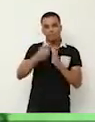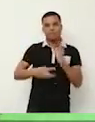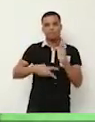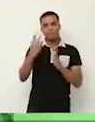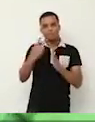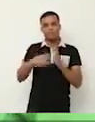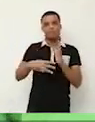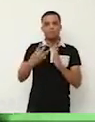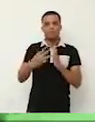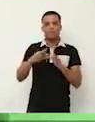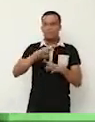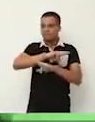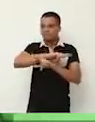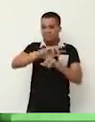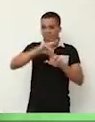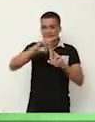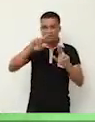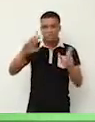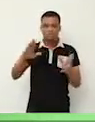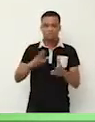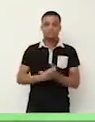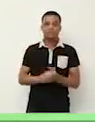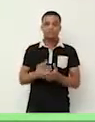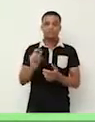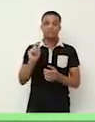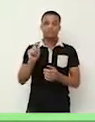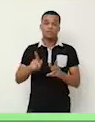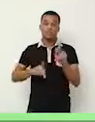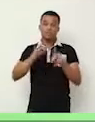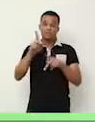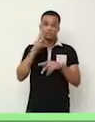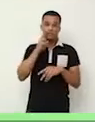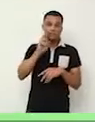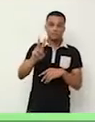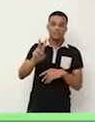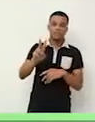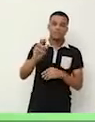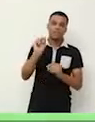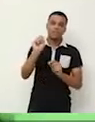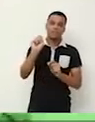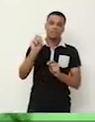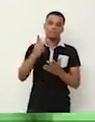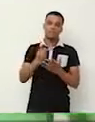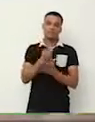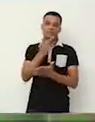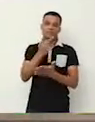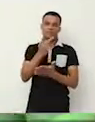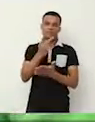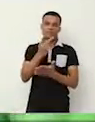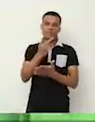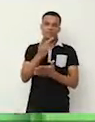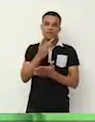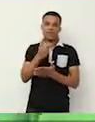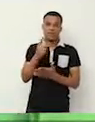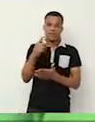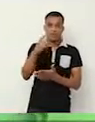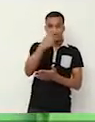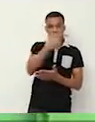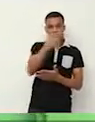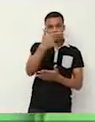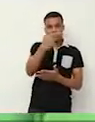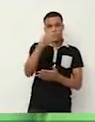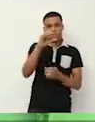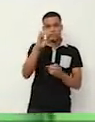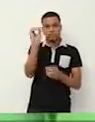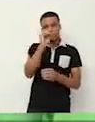etapa 2 e várias outras etapas. E daí, a população, vocês estão vendo o que é isso. Para isso, gente, dia 2 de outubro,